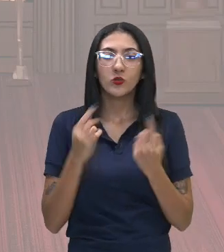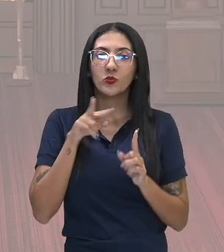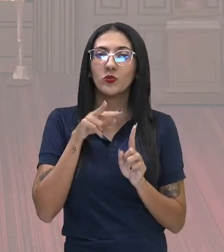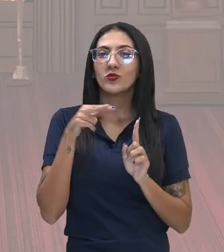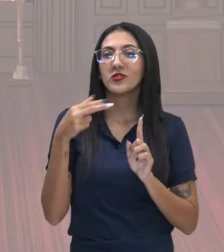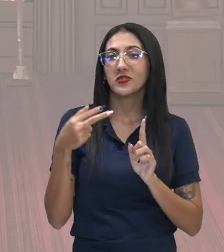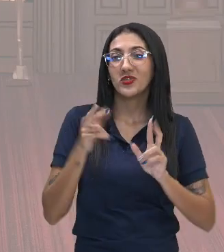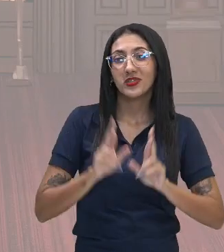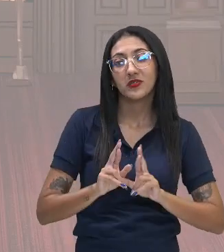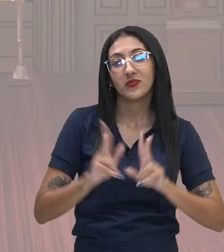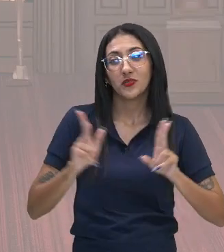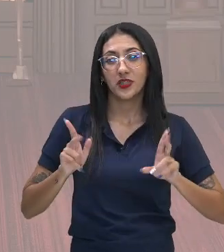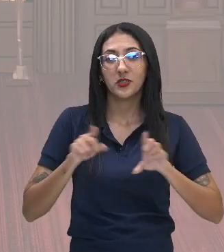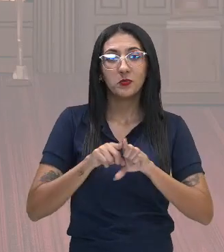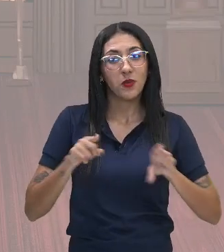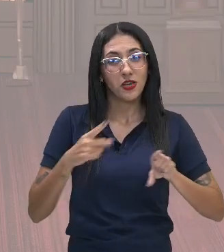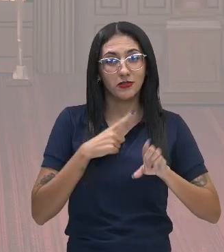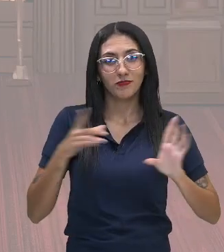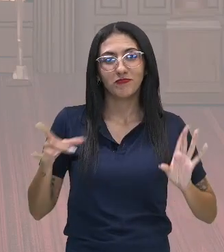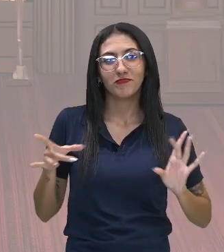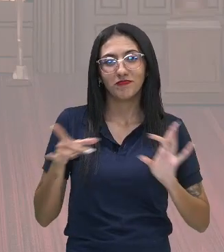mas conectadas.